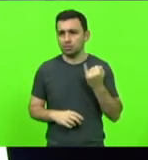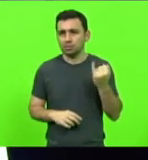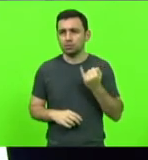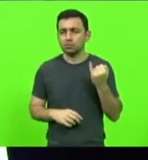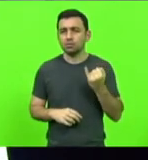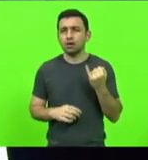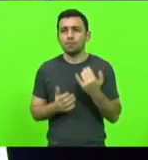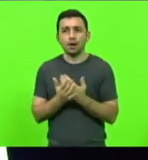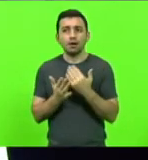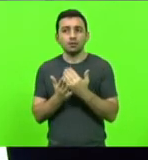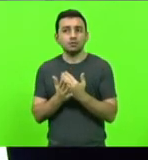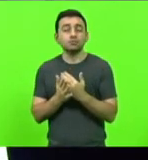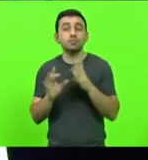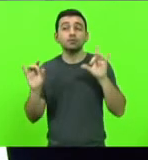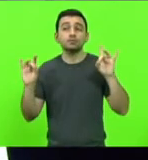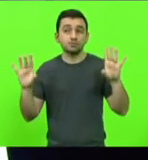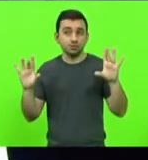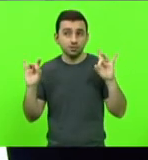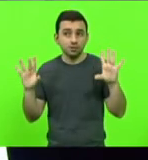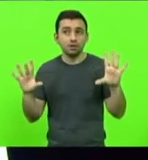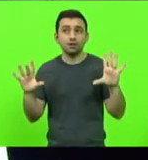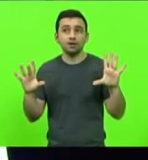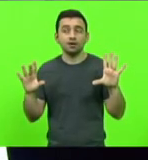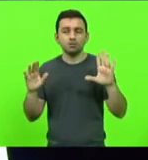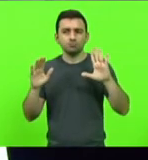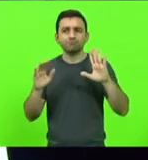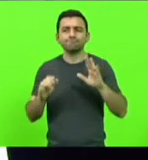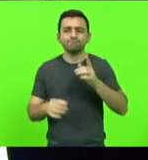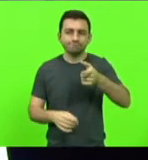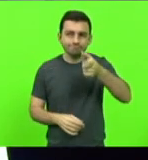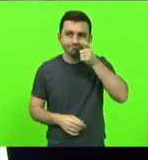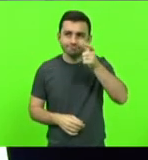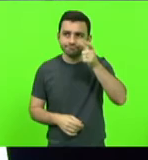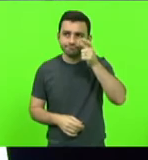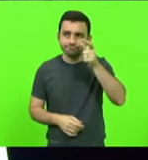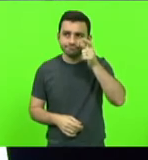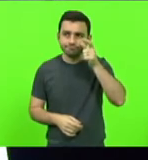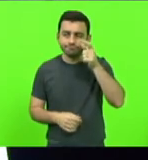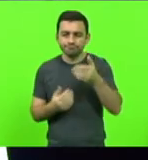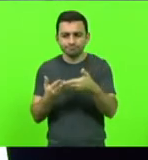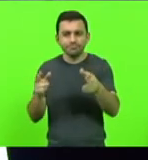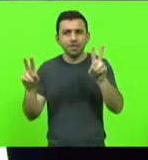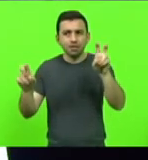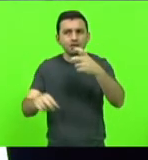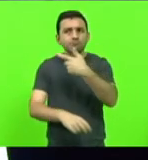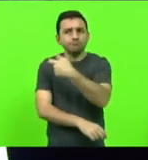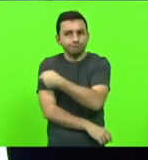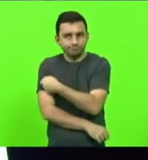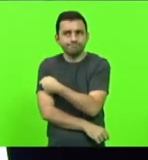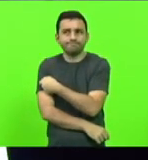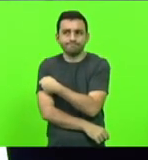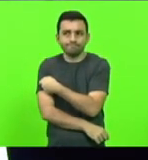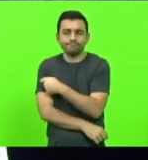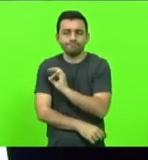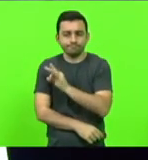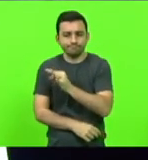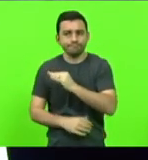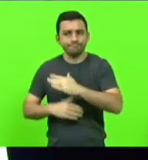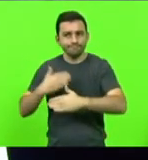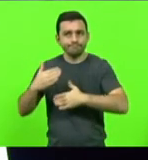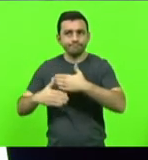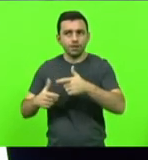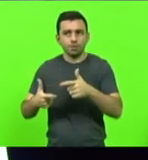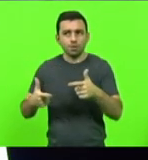muito especial também, temos acompanhado essa questão da vacinação, do avanço da vacinação,